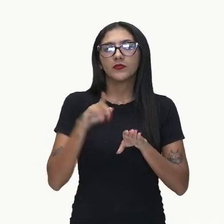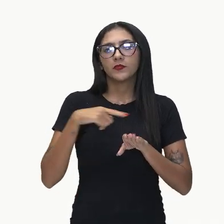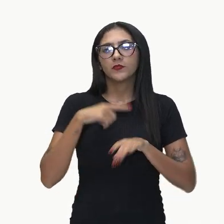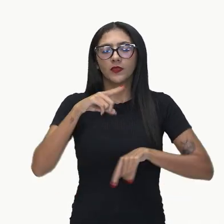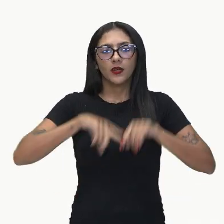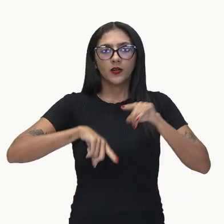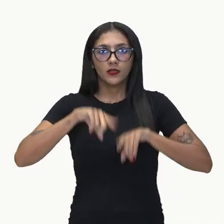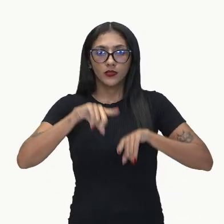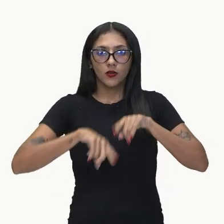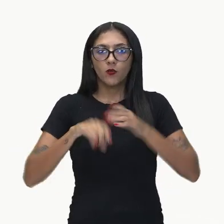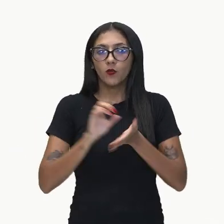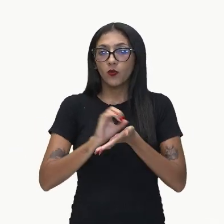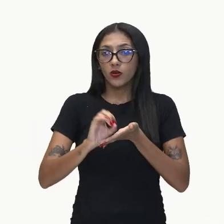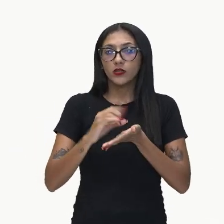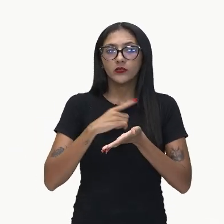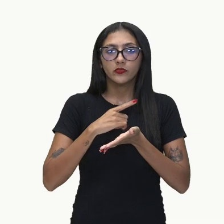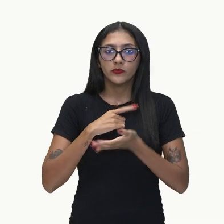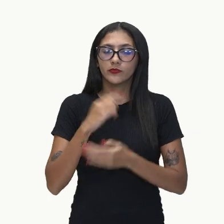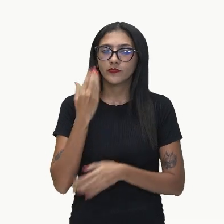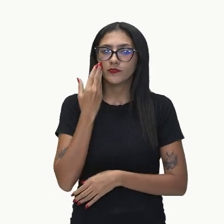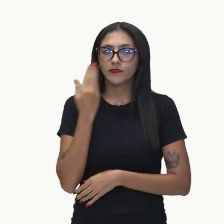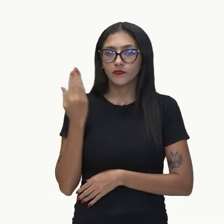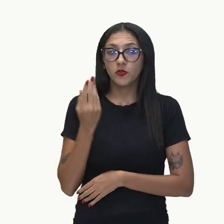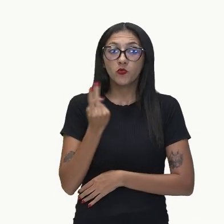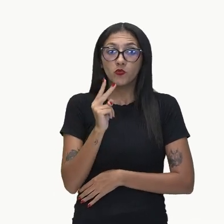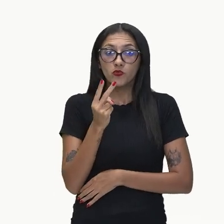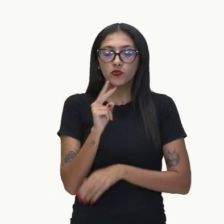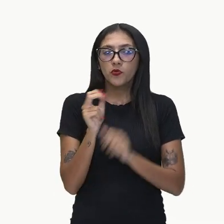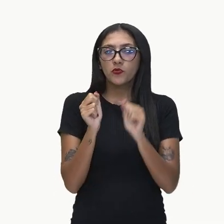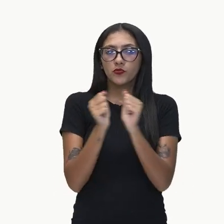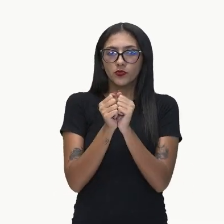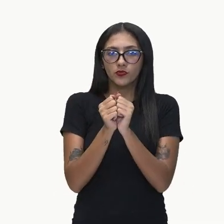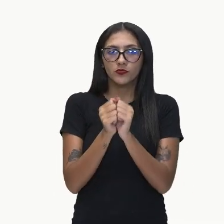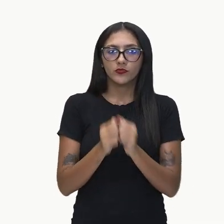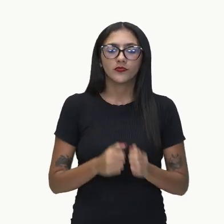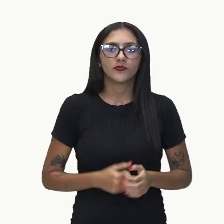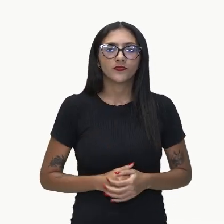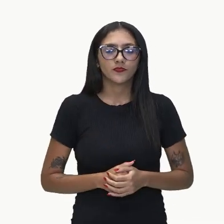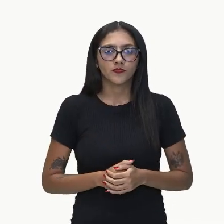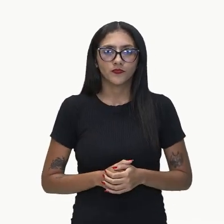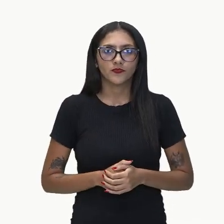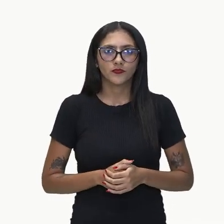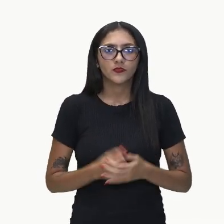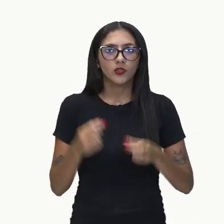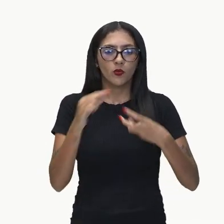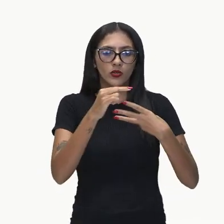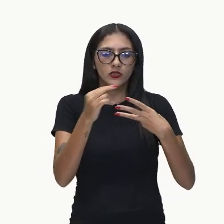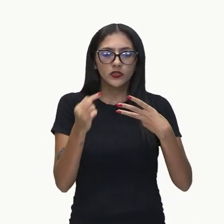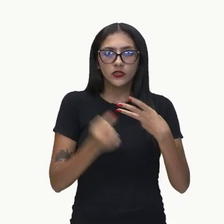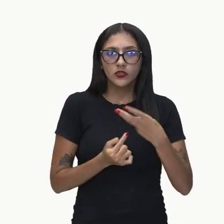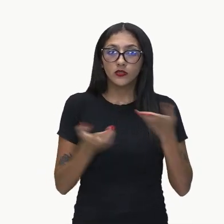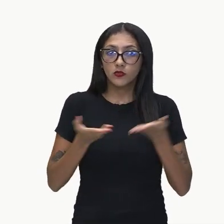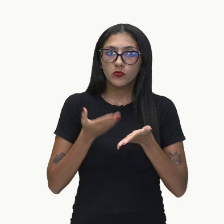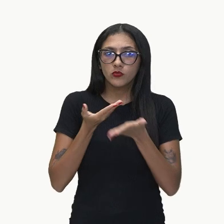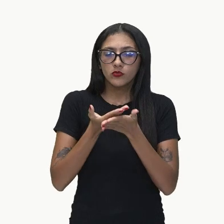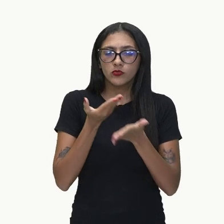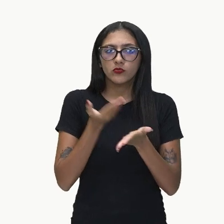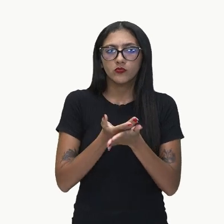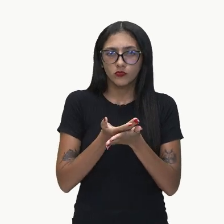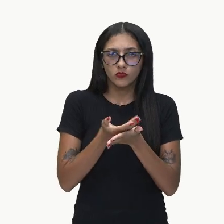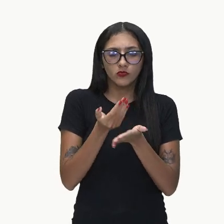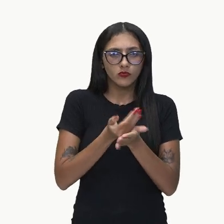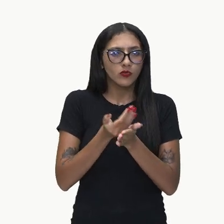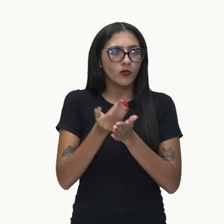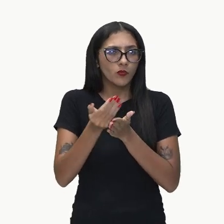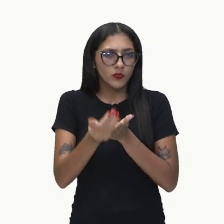a hidroxila e a carbonila. Então, todos esses compostos que nós vamos estudar a partir desta